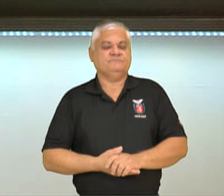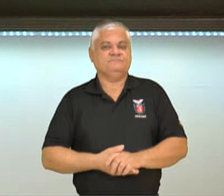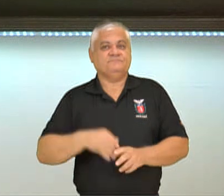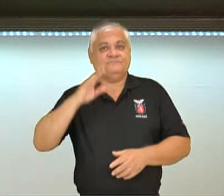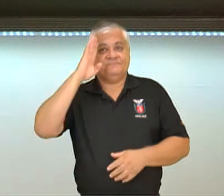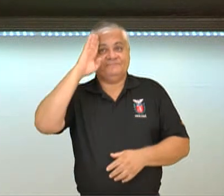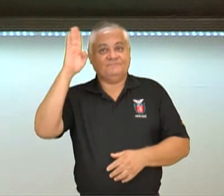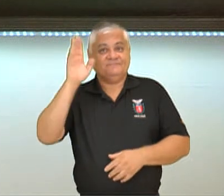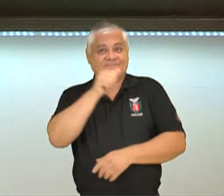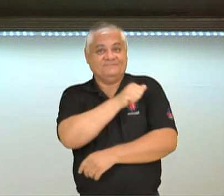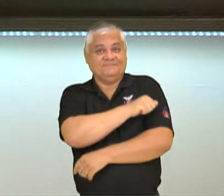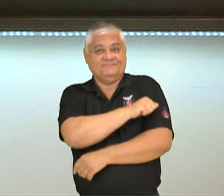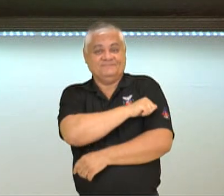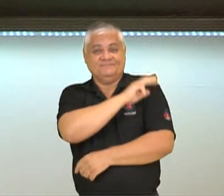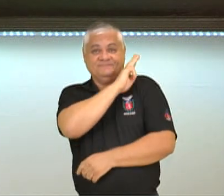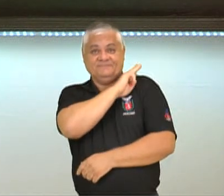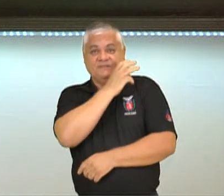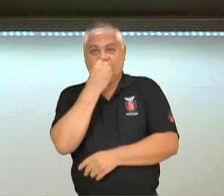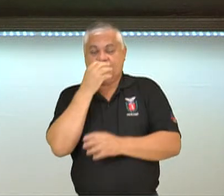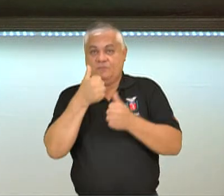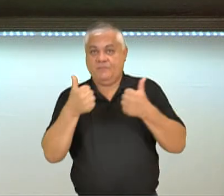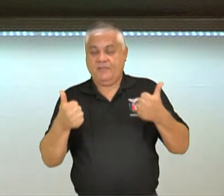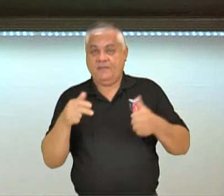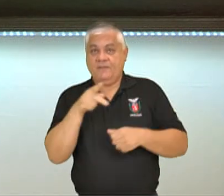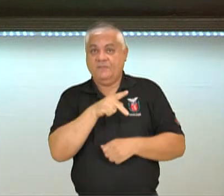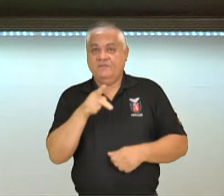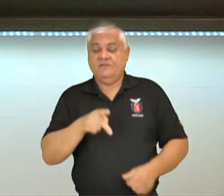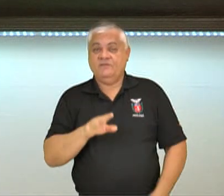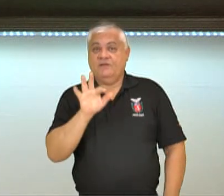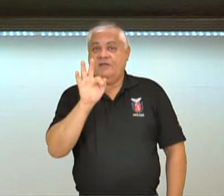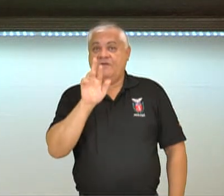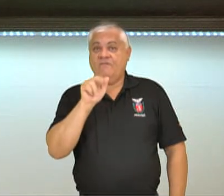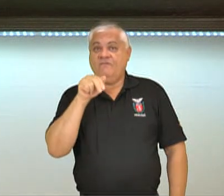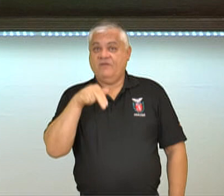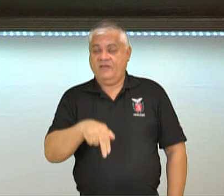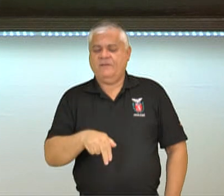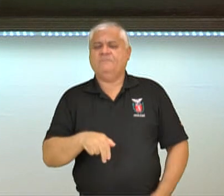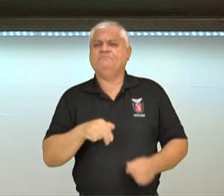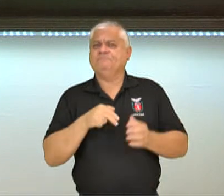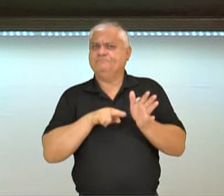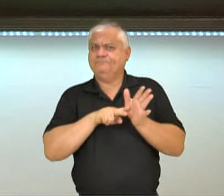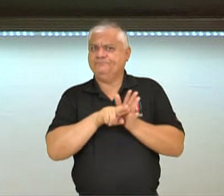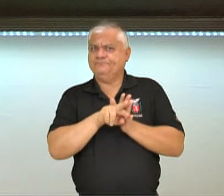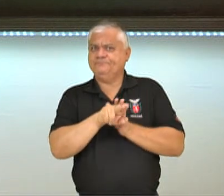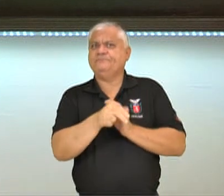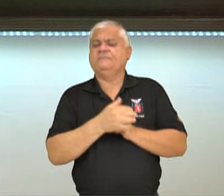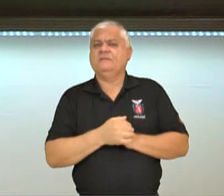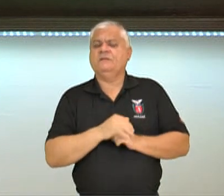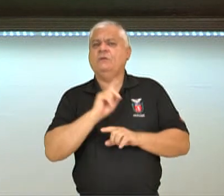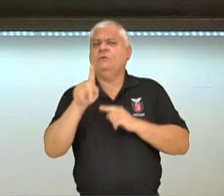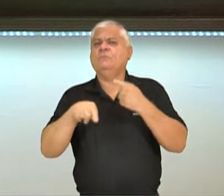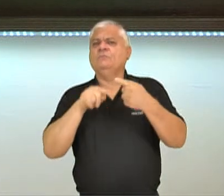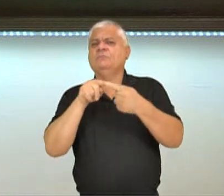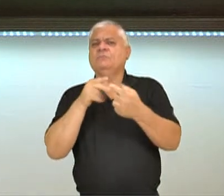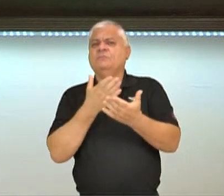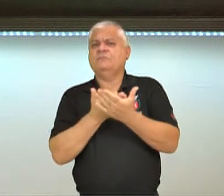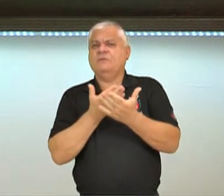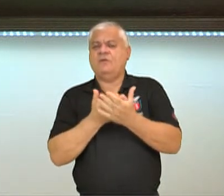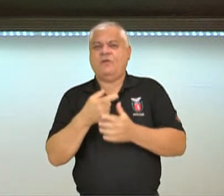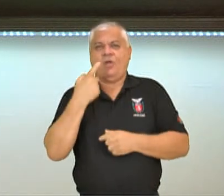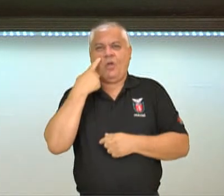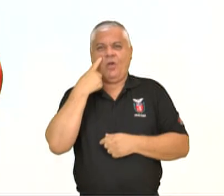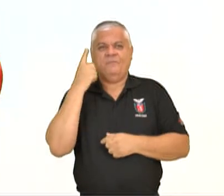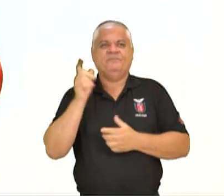Olá, alunos da terceira série, tudo bem com vocês? Eu sou a professora Fran para mais uma aula de Biologia. Vamos ver quais são os objetivos dessa aula? Olha